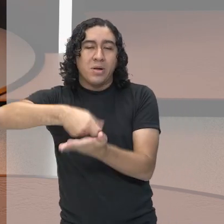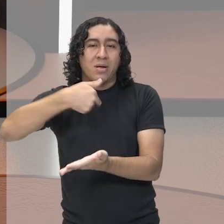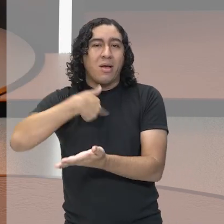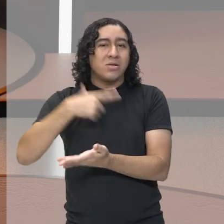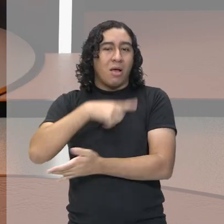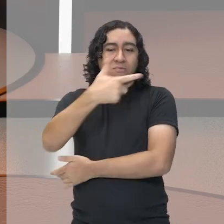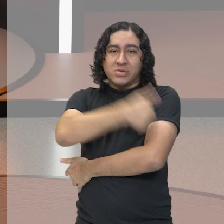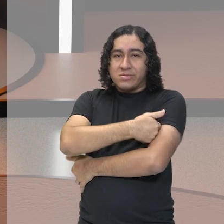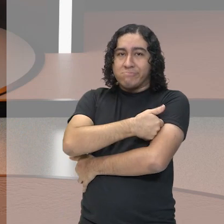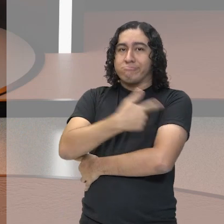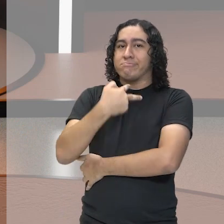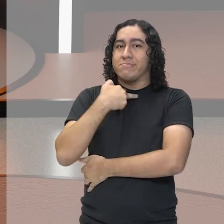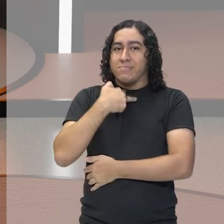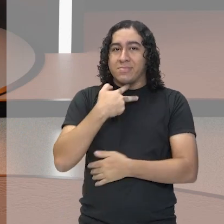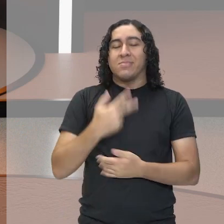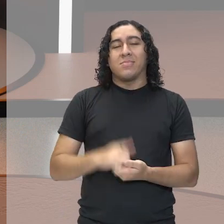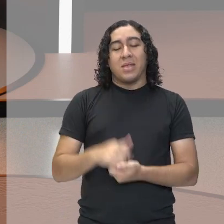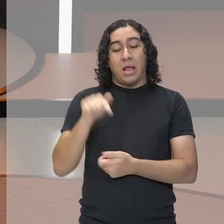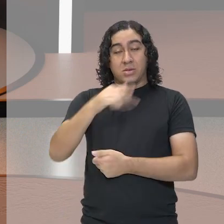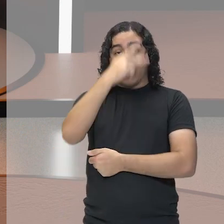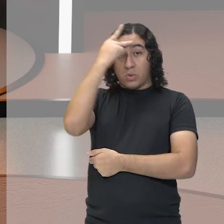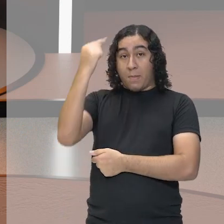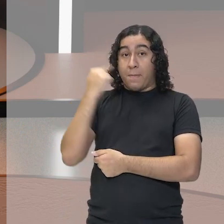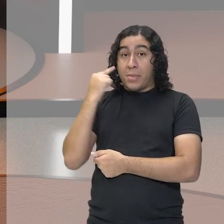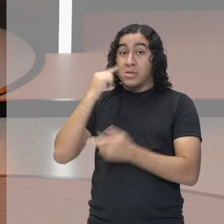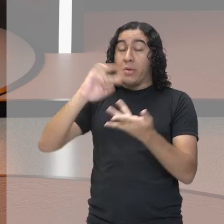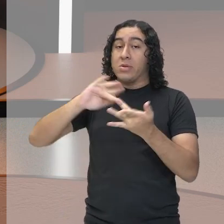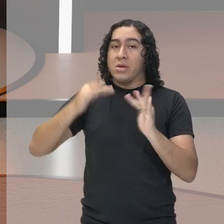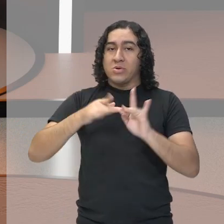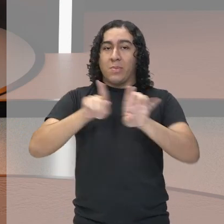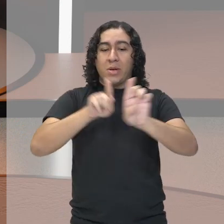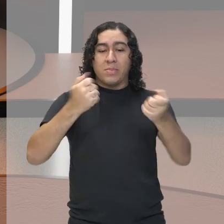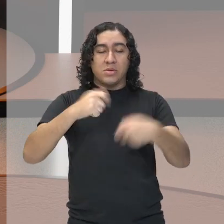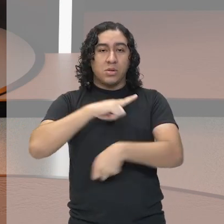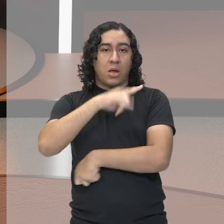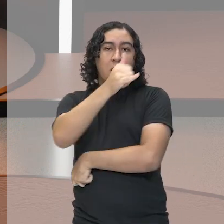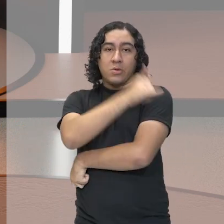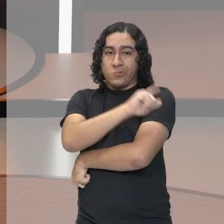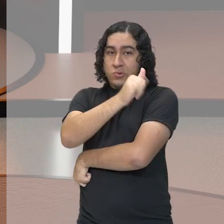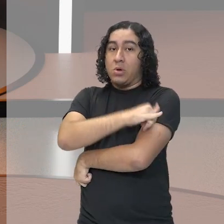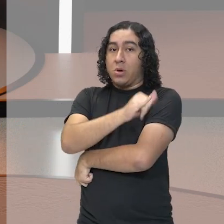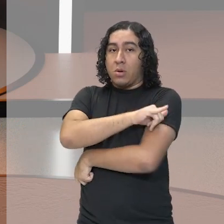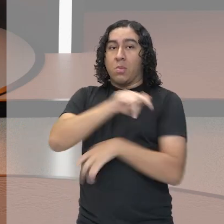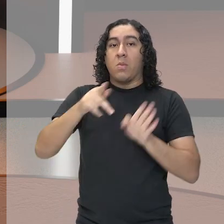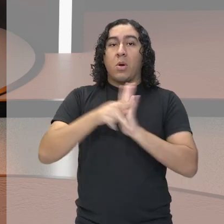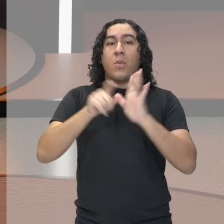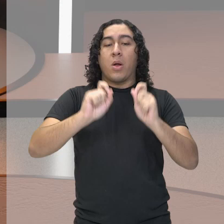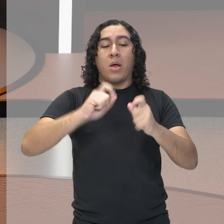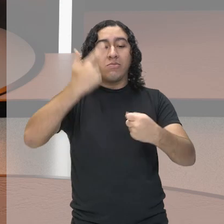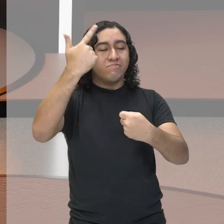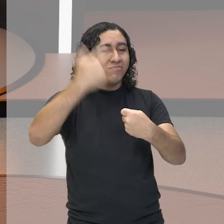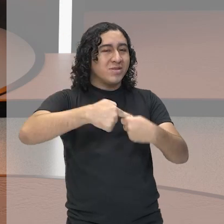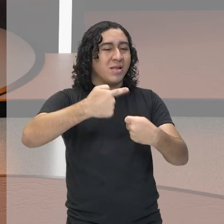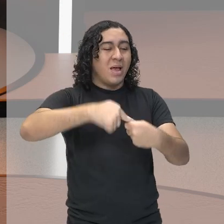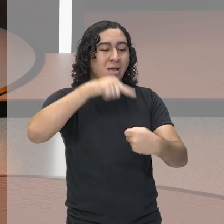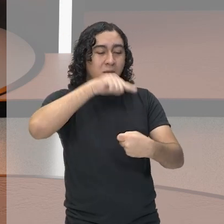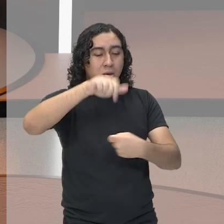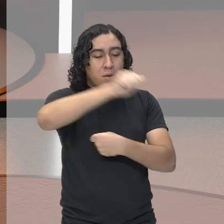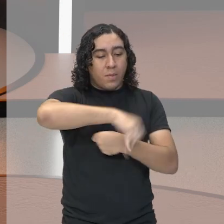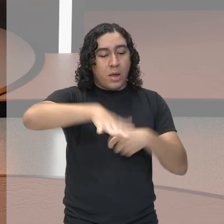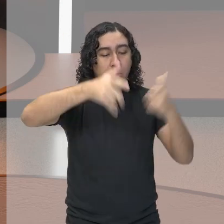é só a questão da vacina, era preciso ali sanear o Rio de Janeiro, que era uma cidade muito